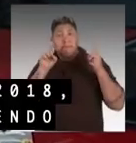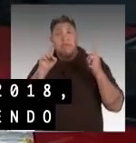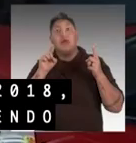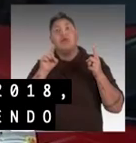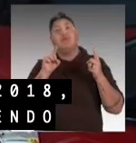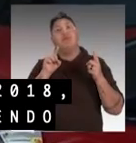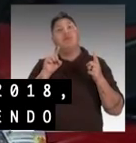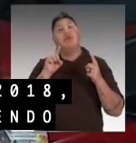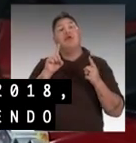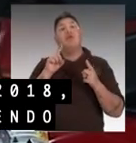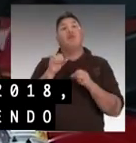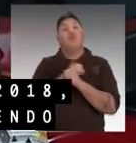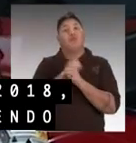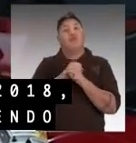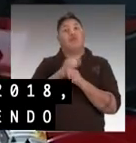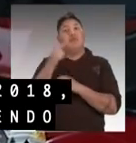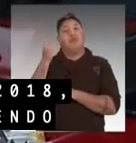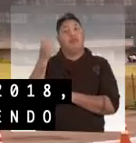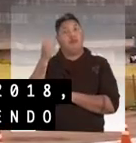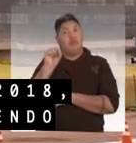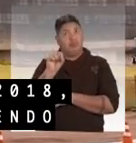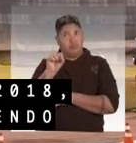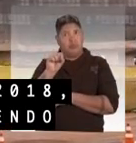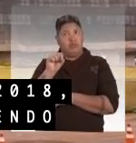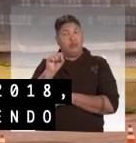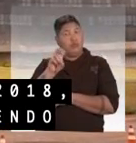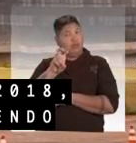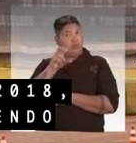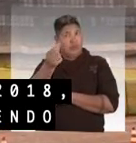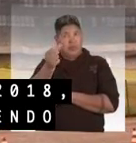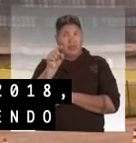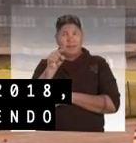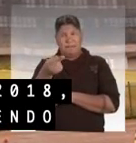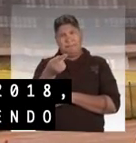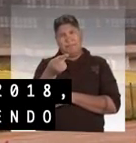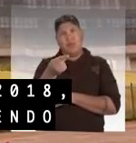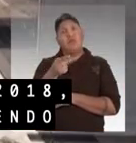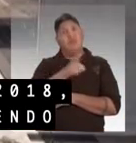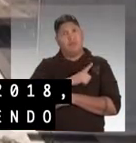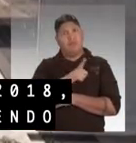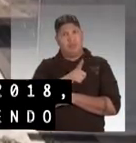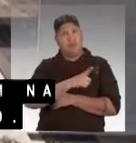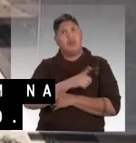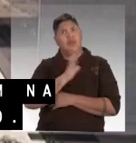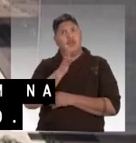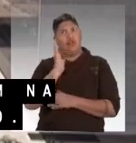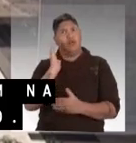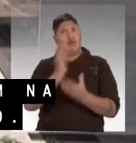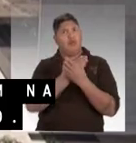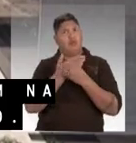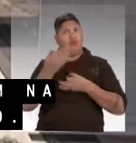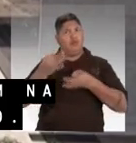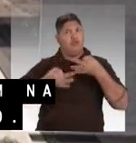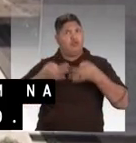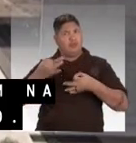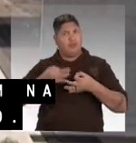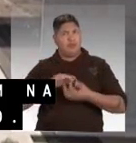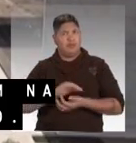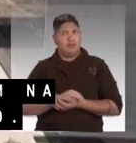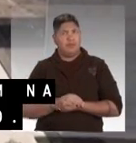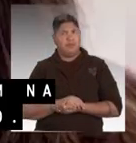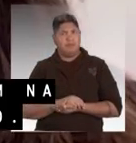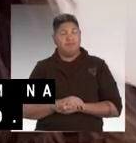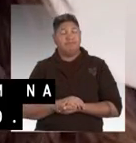Mas oficialmente, em 2018, 56 mil ações envolvendo a prática tramitaram na Justiça